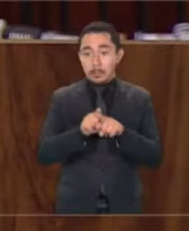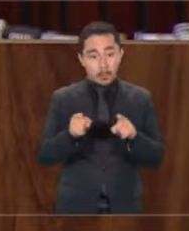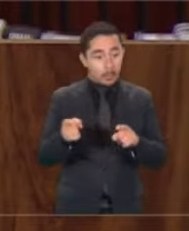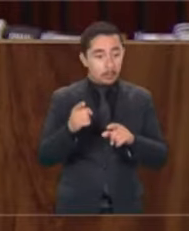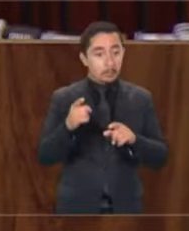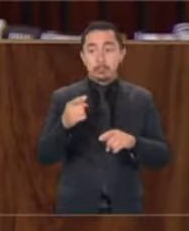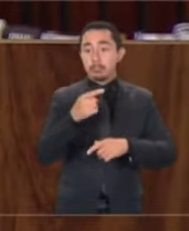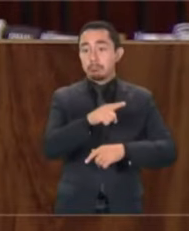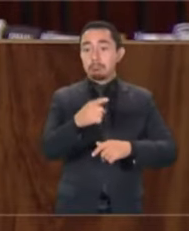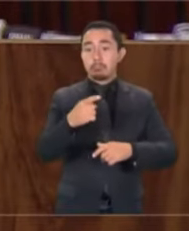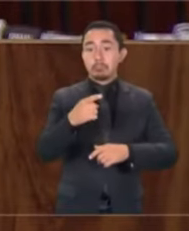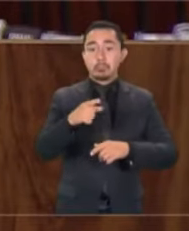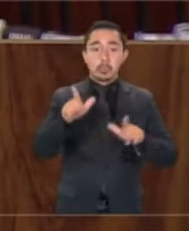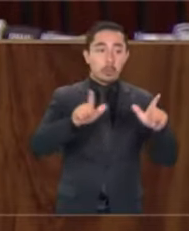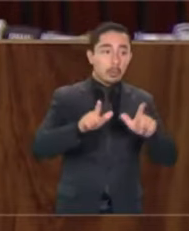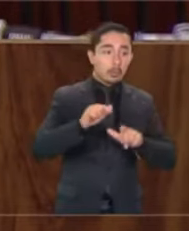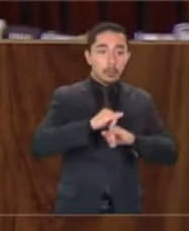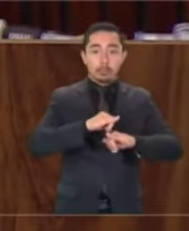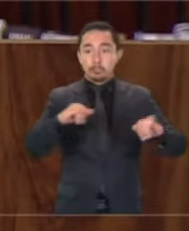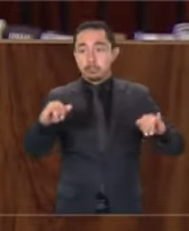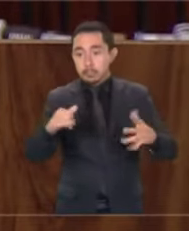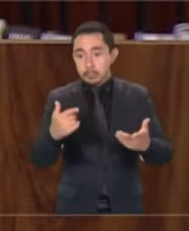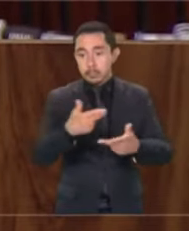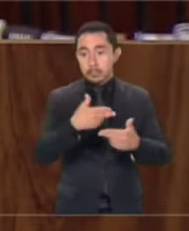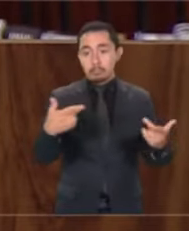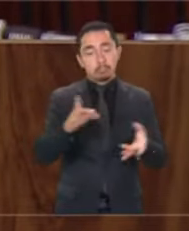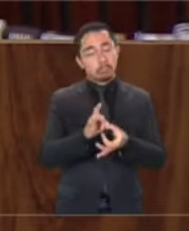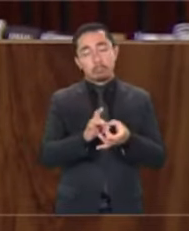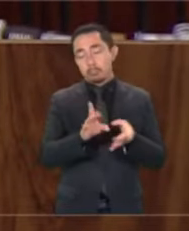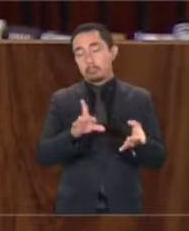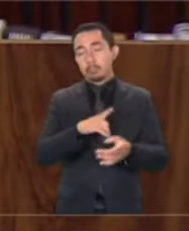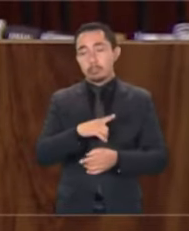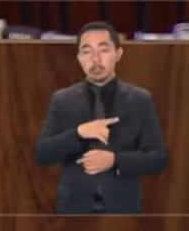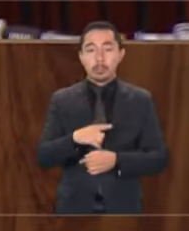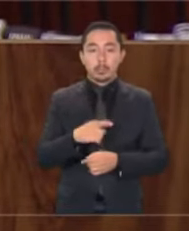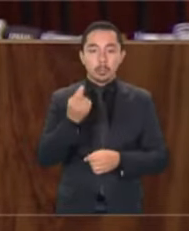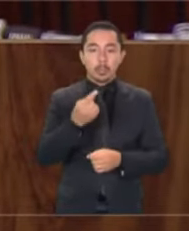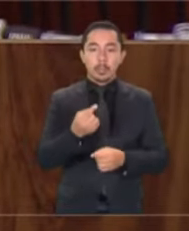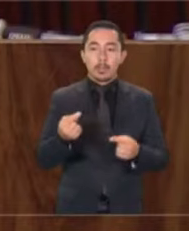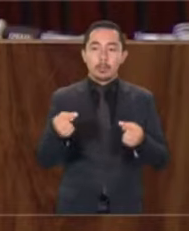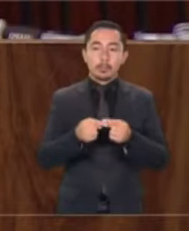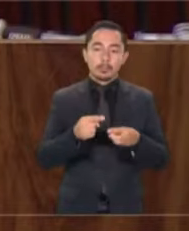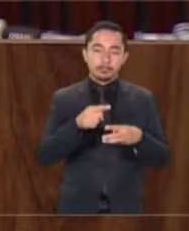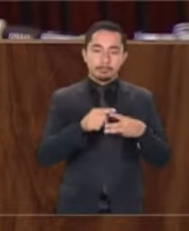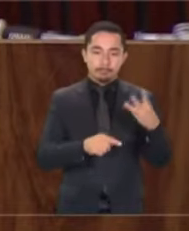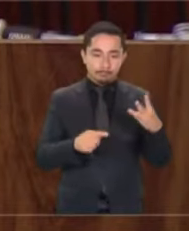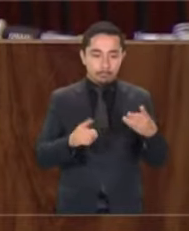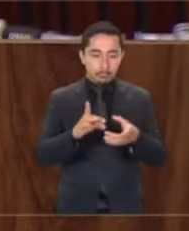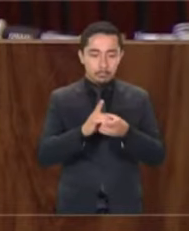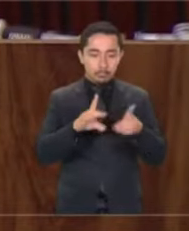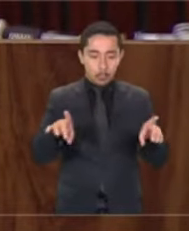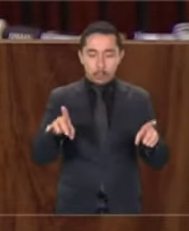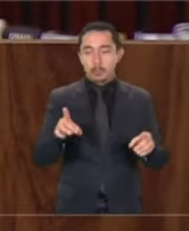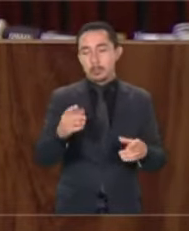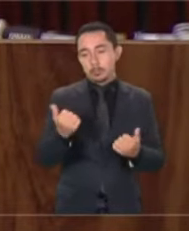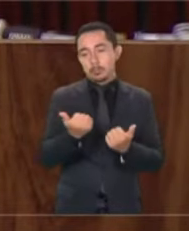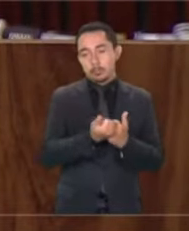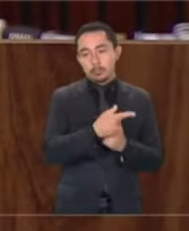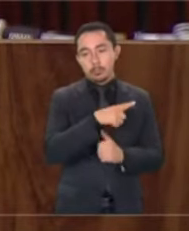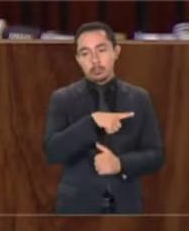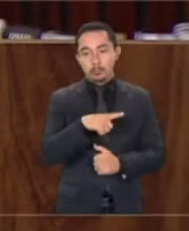livre. Esse tripé sustenta o plano democrático.